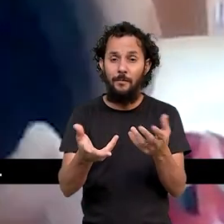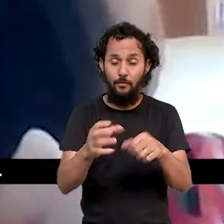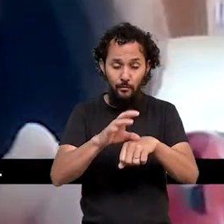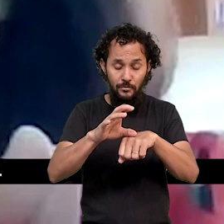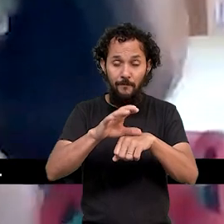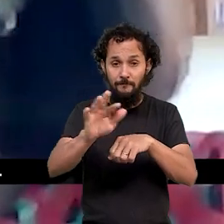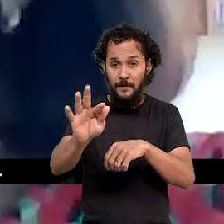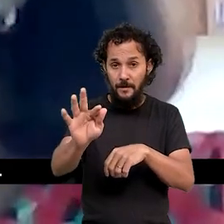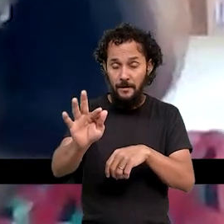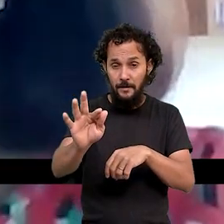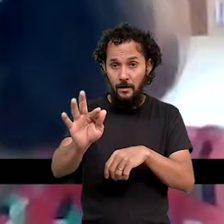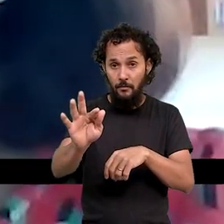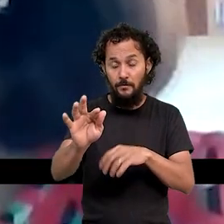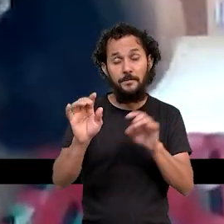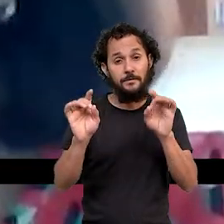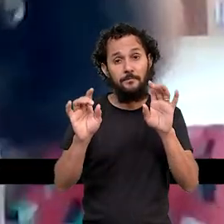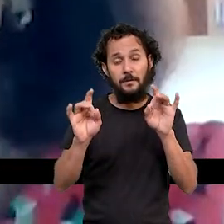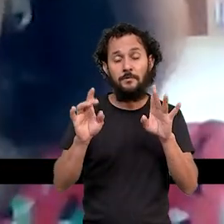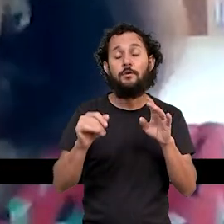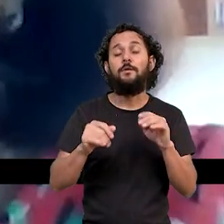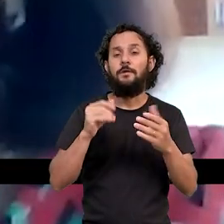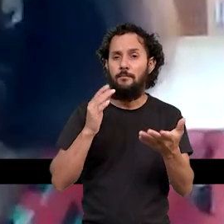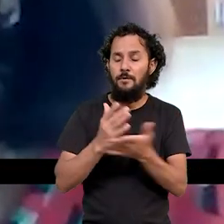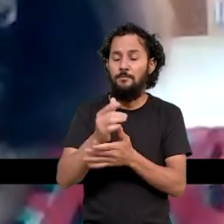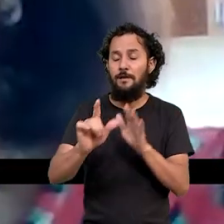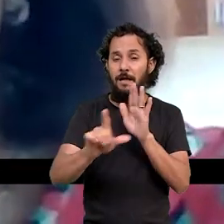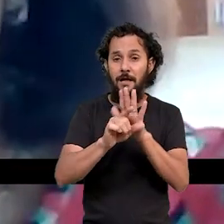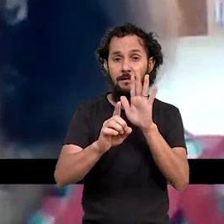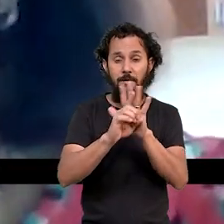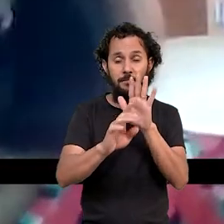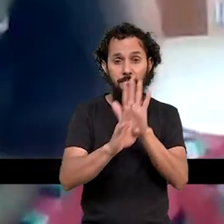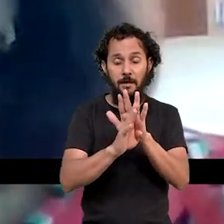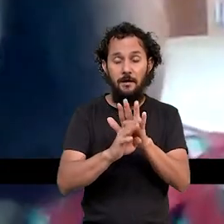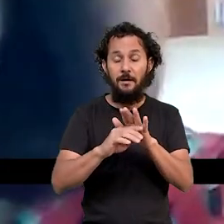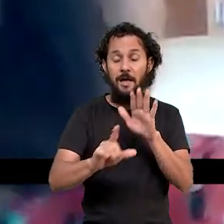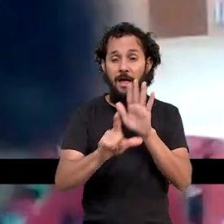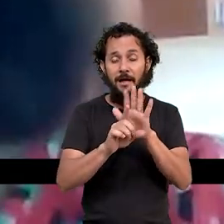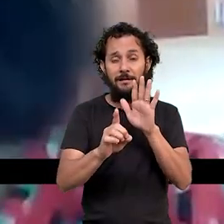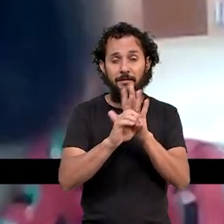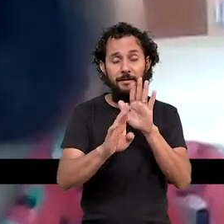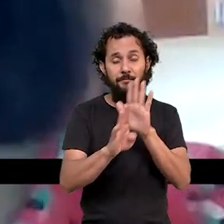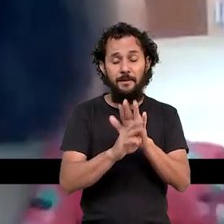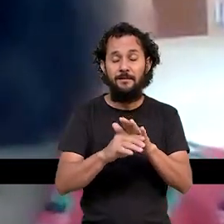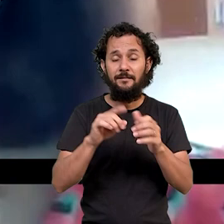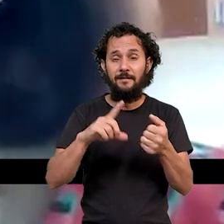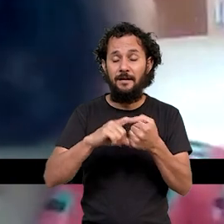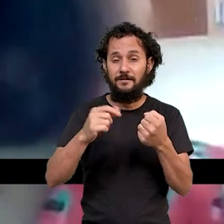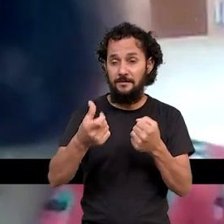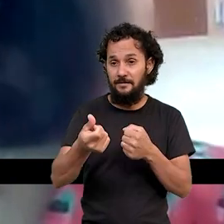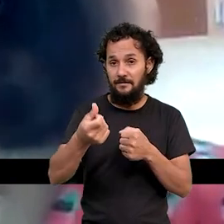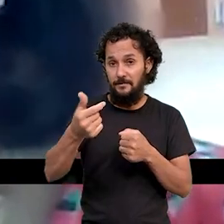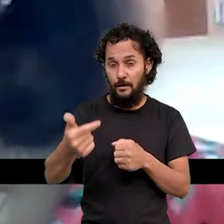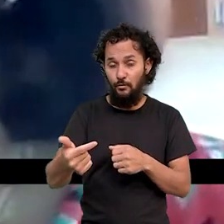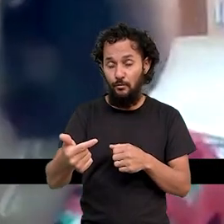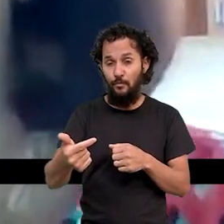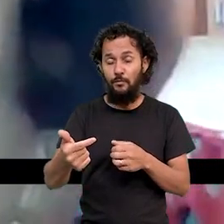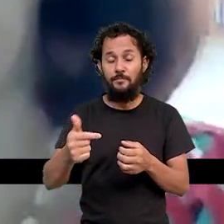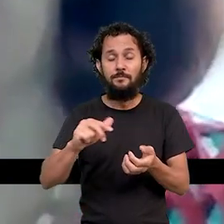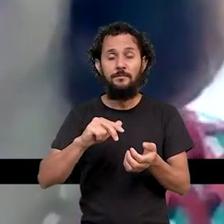A Constituição Federal, e especialmente com a aprovação da LDB, a LDB traz em seu artigo